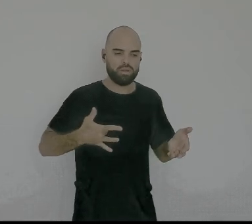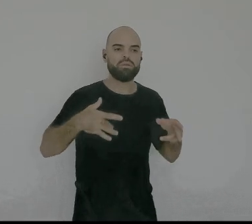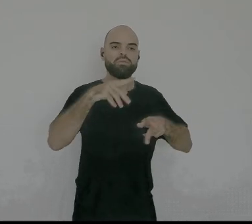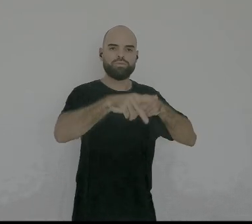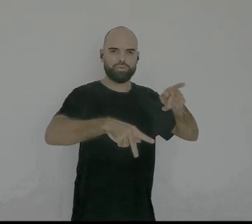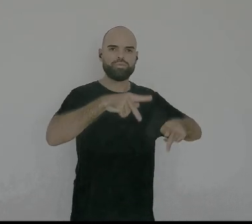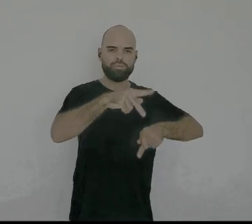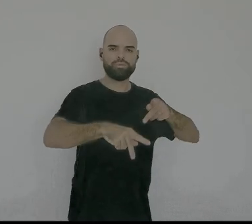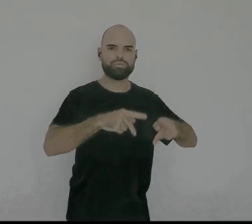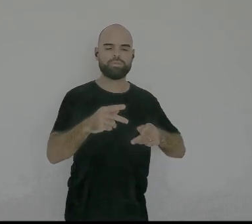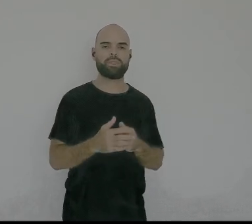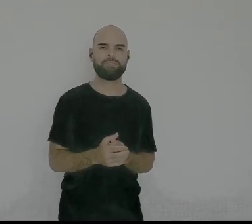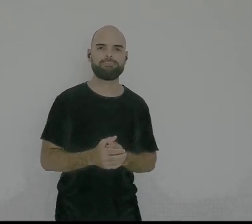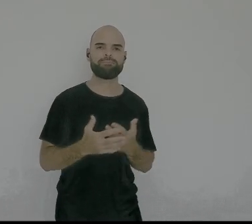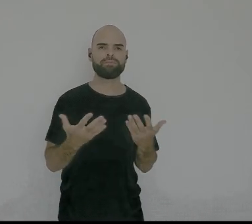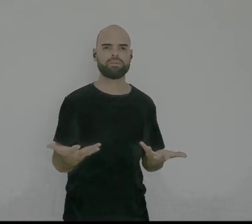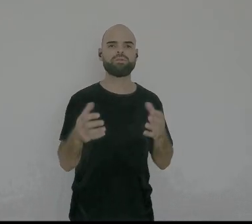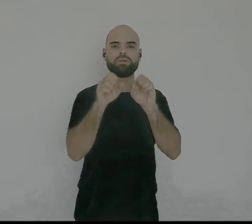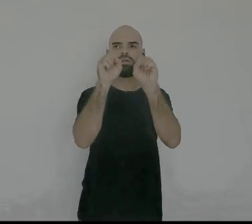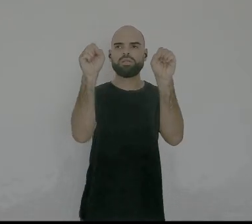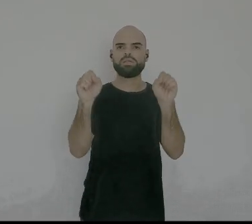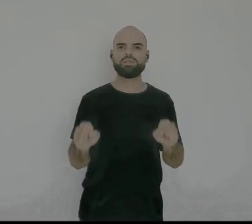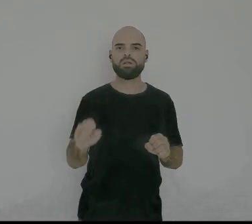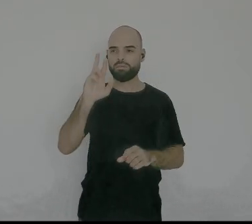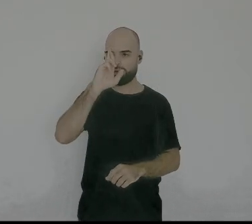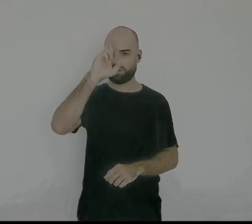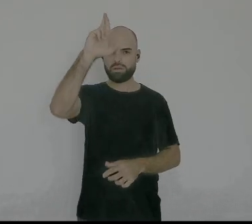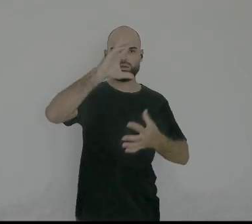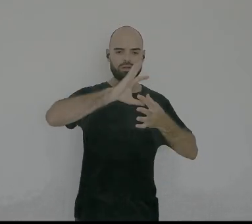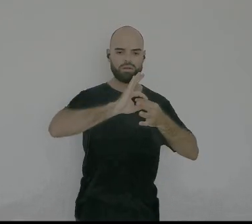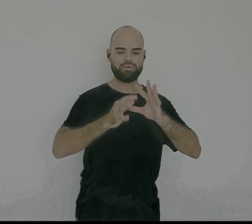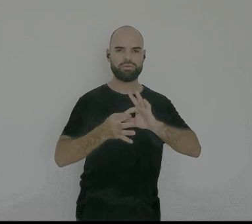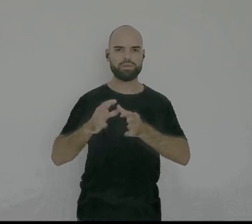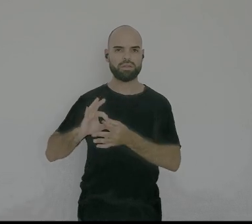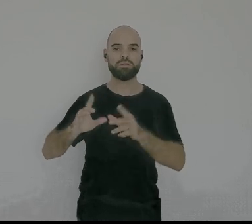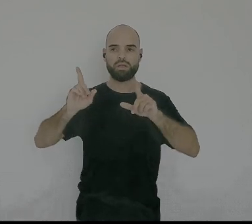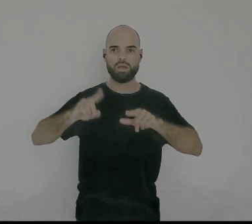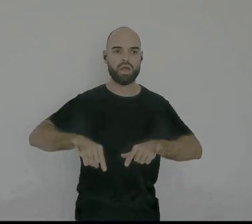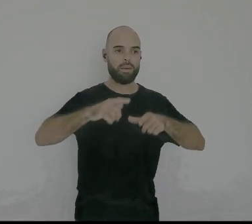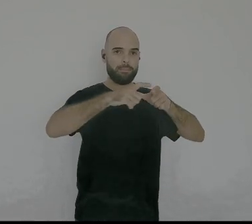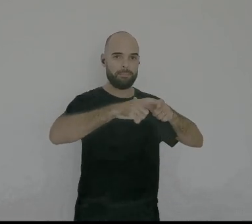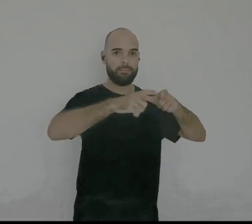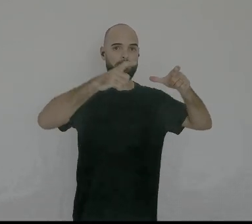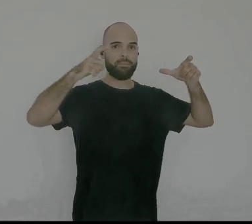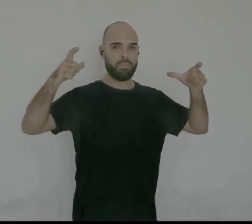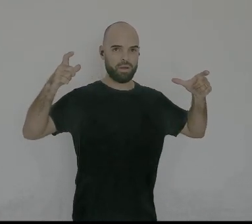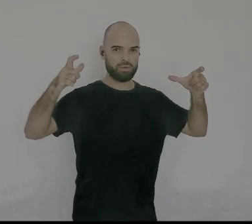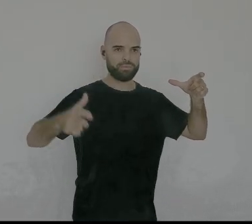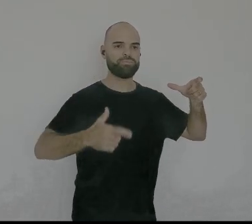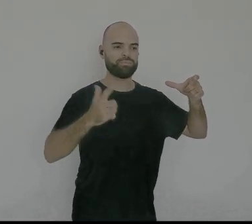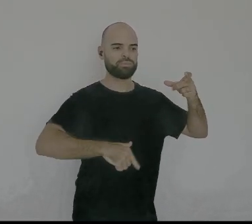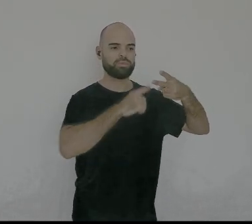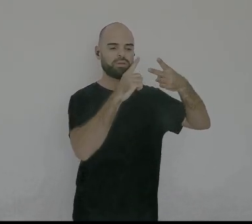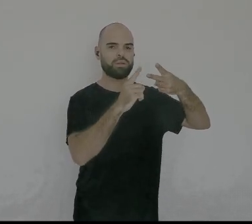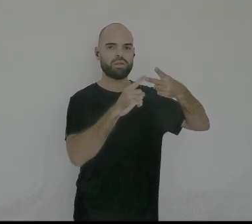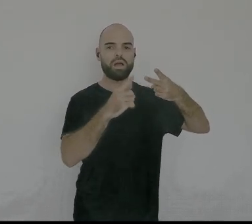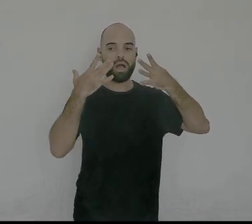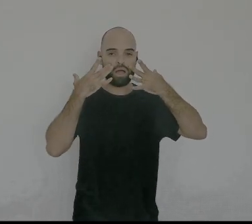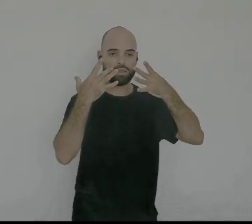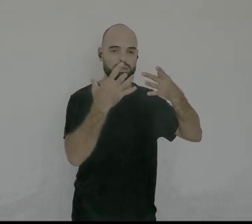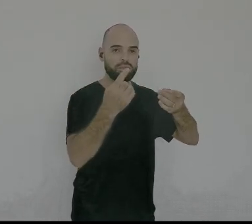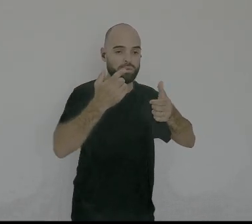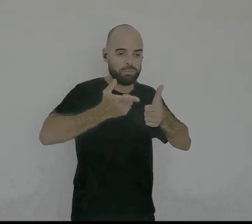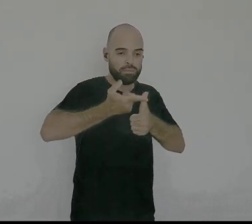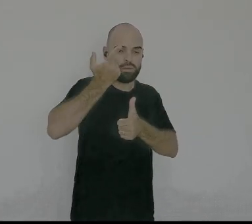primária à saúde. Portanto, aqui voltando, o sistema de governança é o espaço macrointegrador e